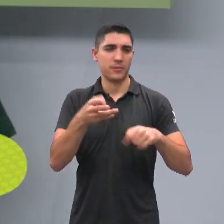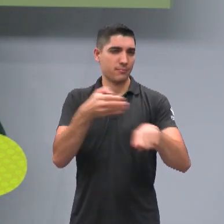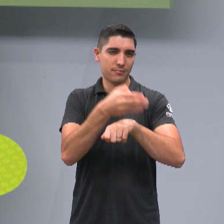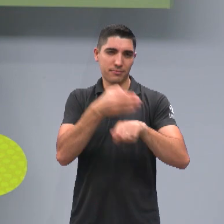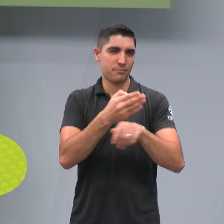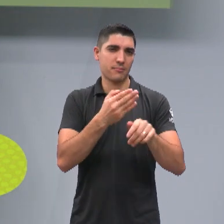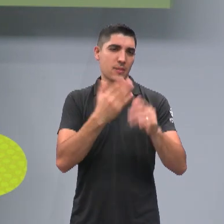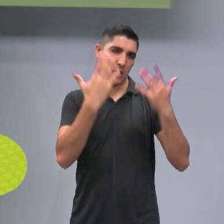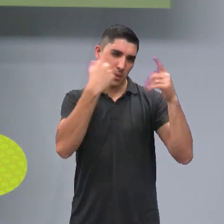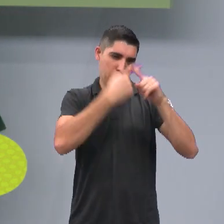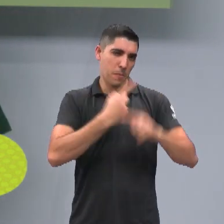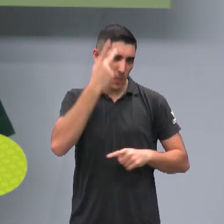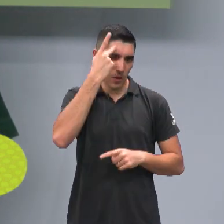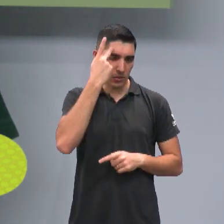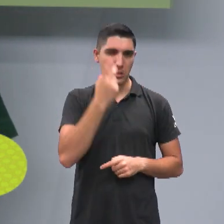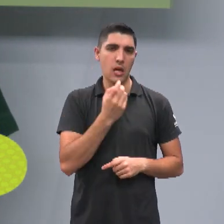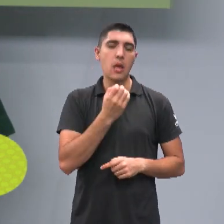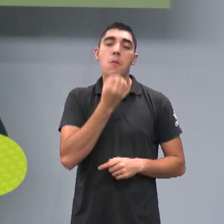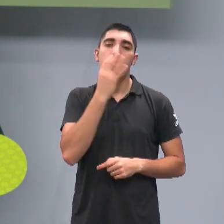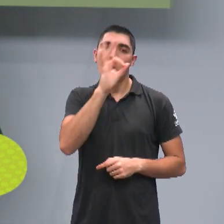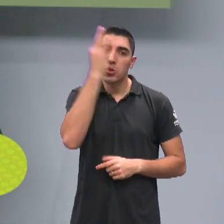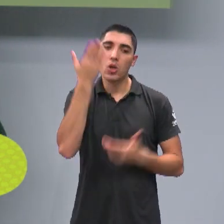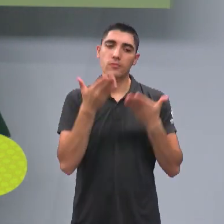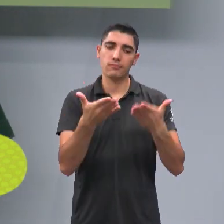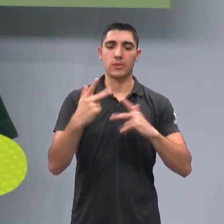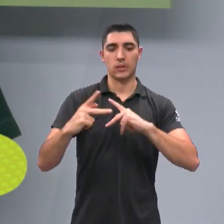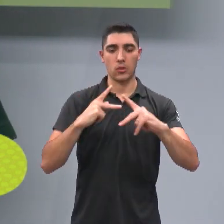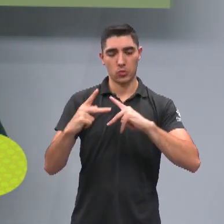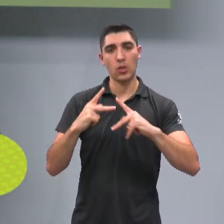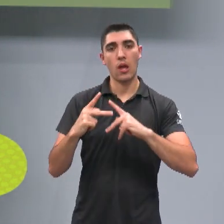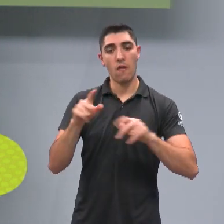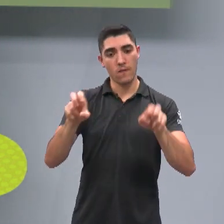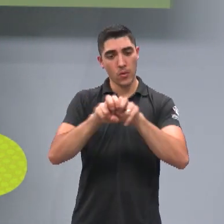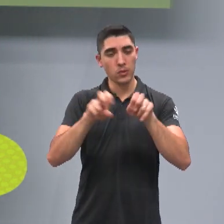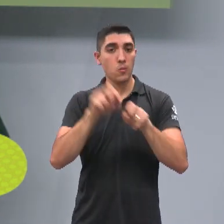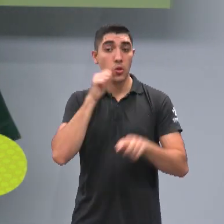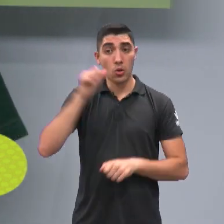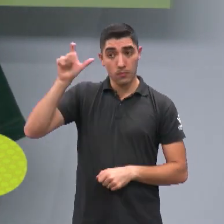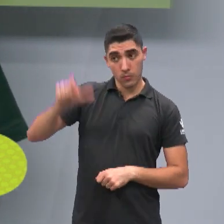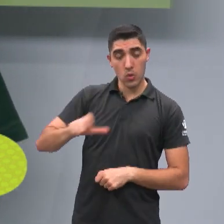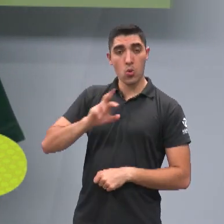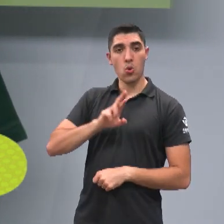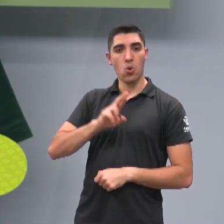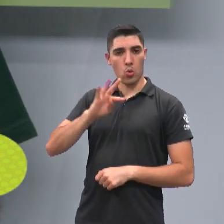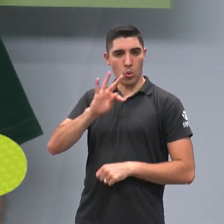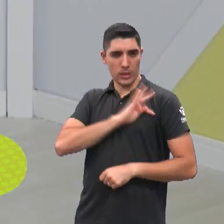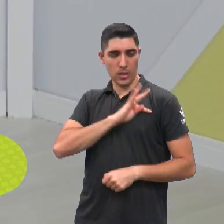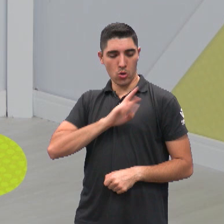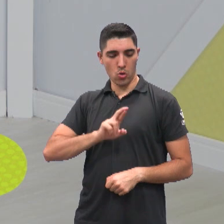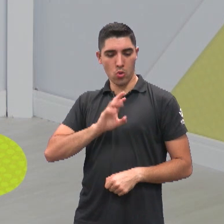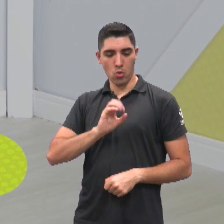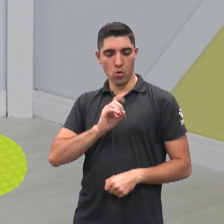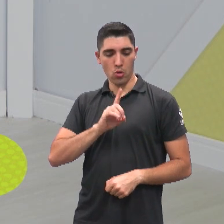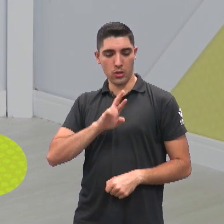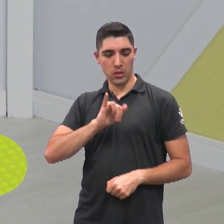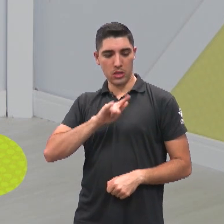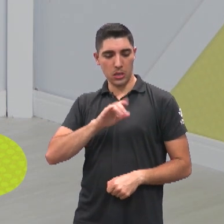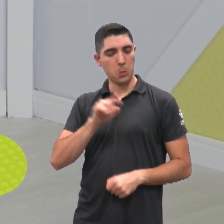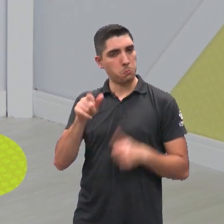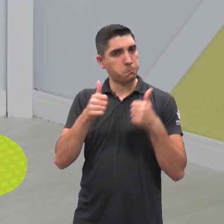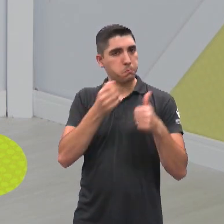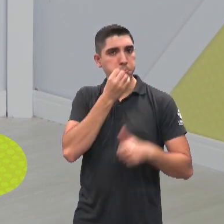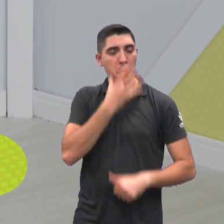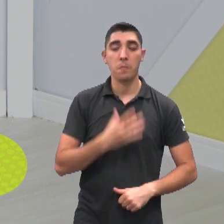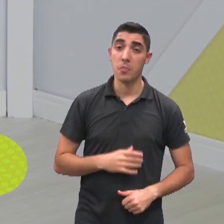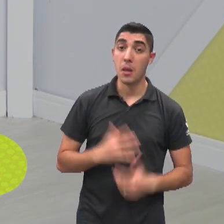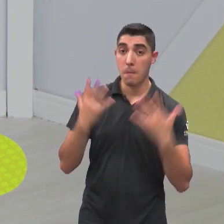né? E boa sorte aí nos próximos jogos. O futsal de São José com o Rodrigo Mogi sempre forte, sempre vindo bem. Parabéns para as meninas, belo